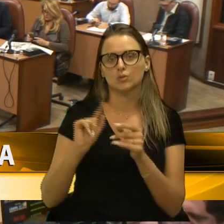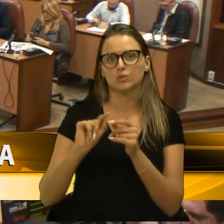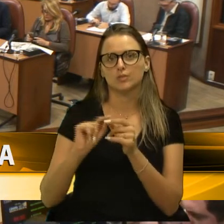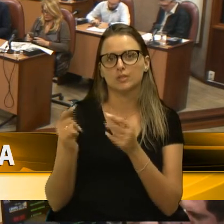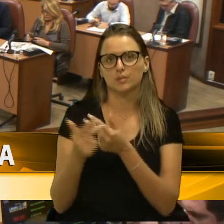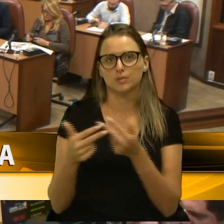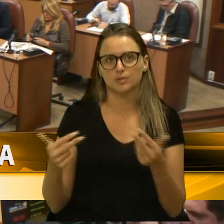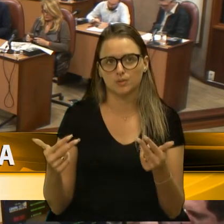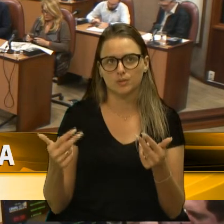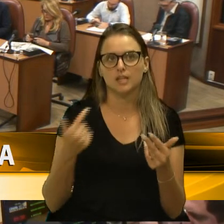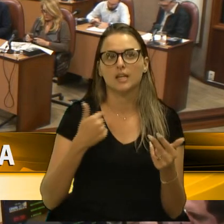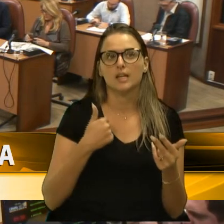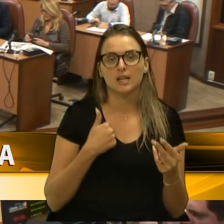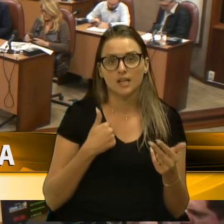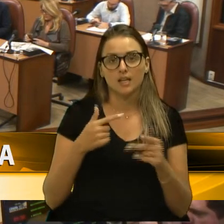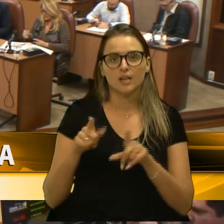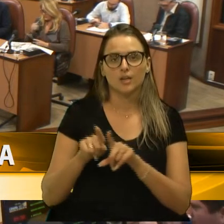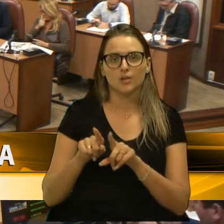Eu vou além